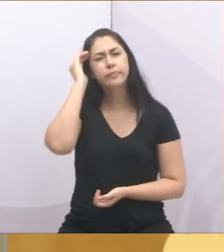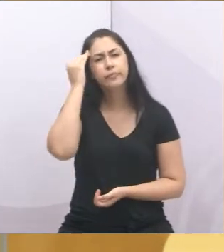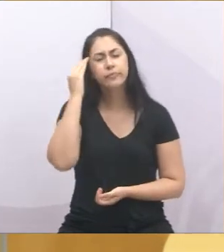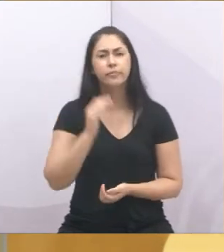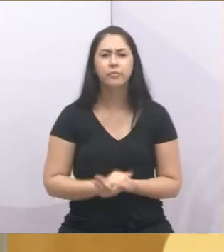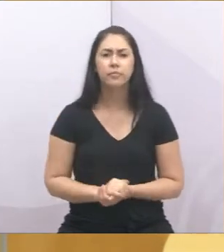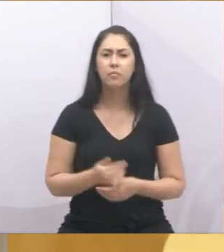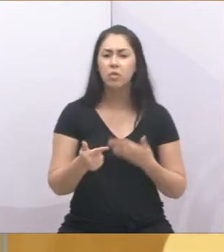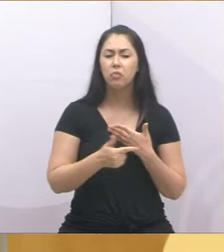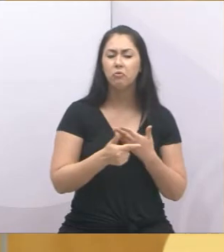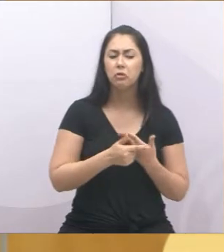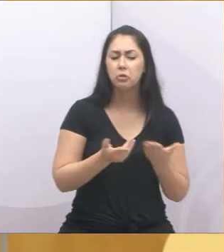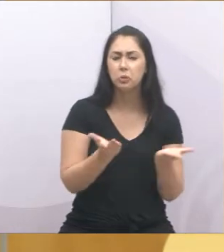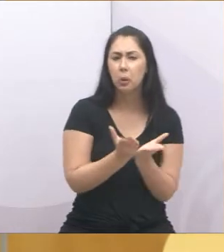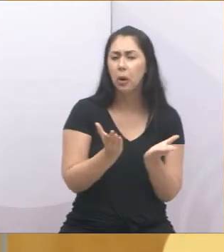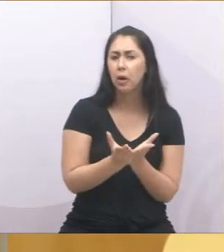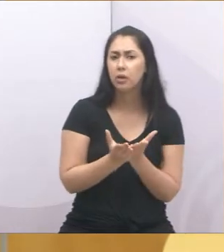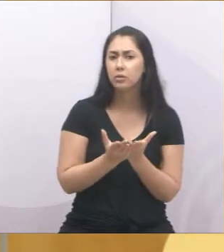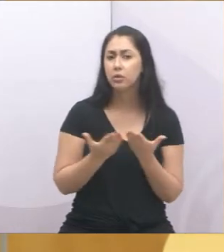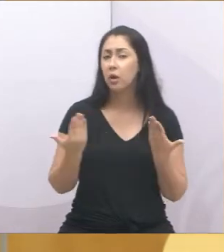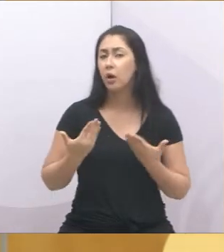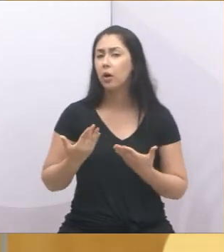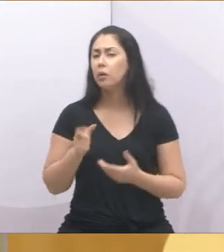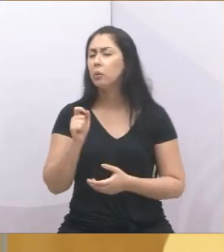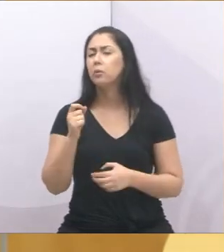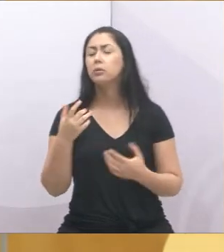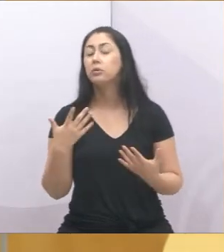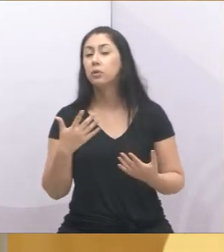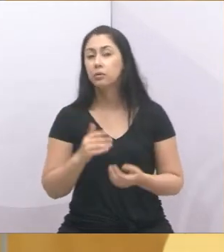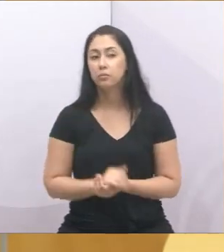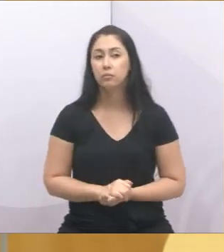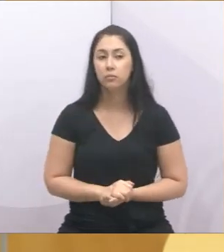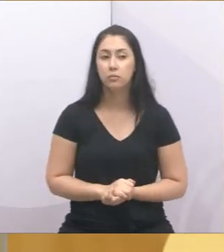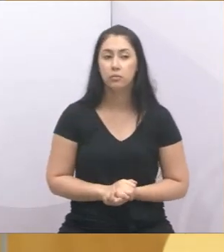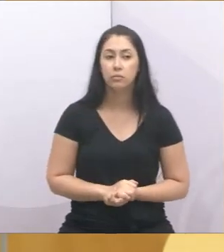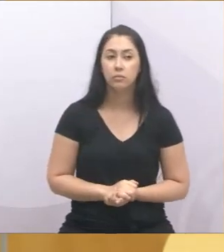dos cristãos diante dela, da política, né?